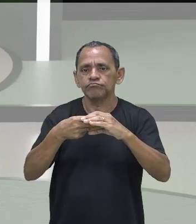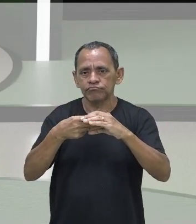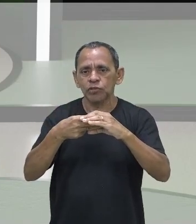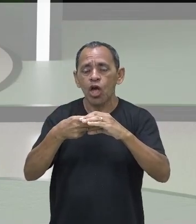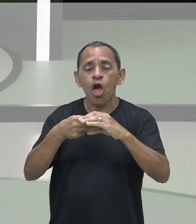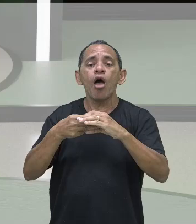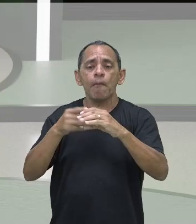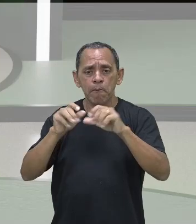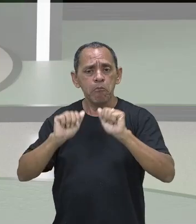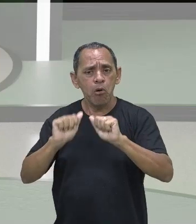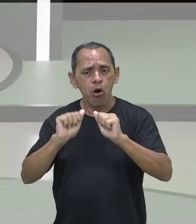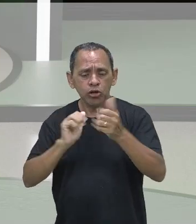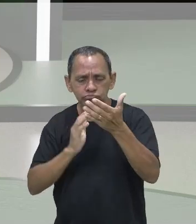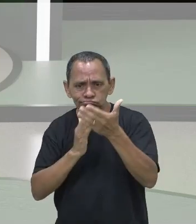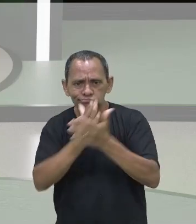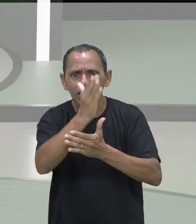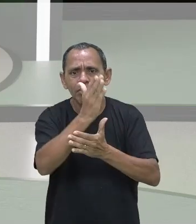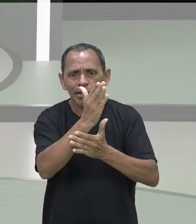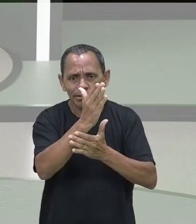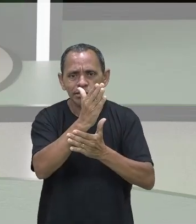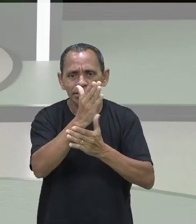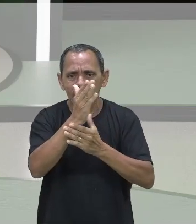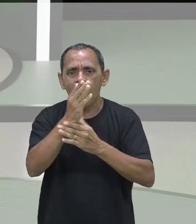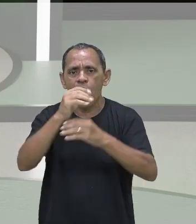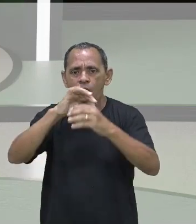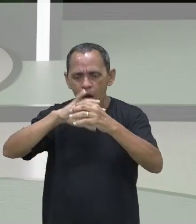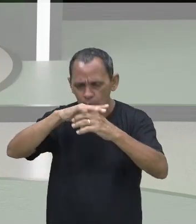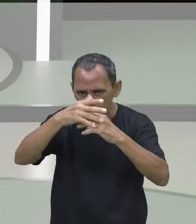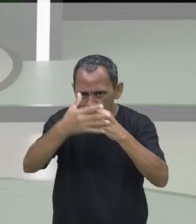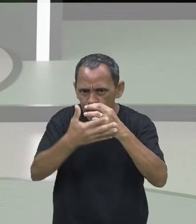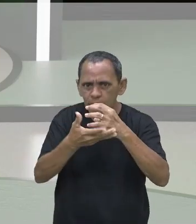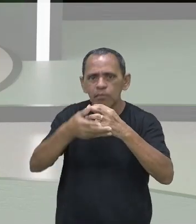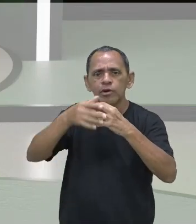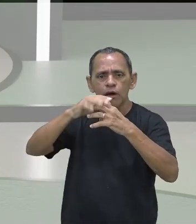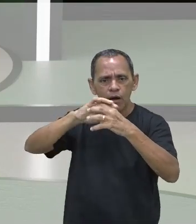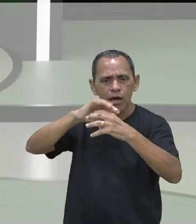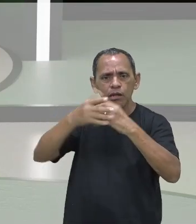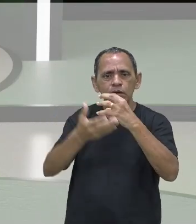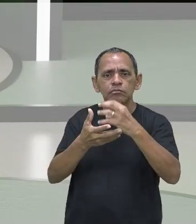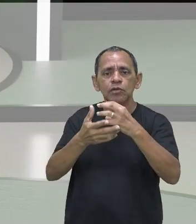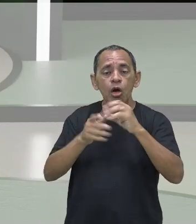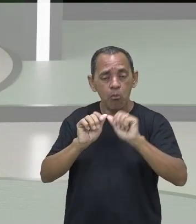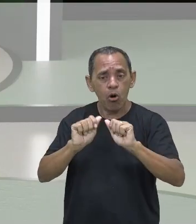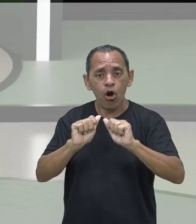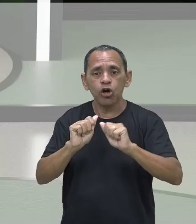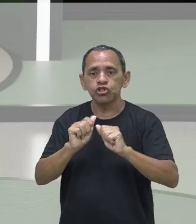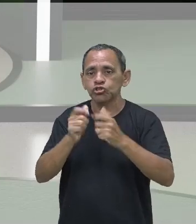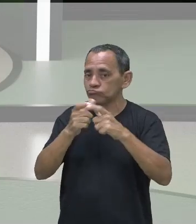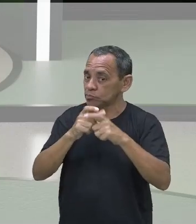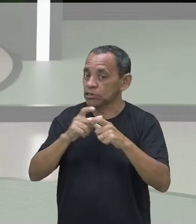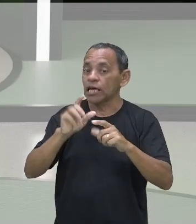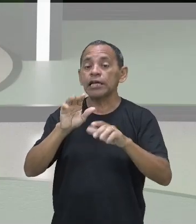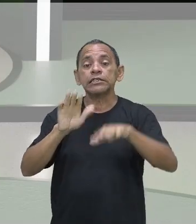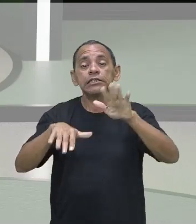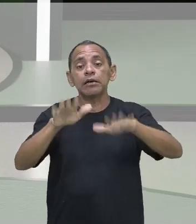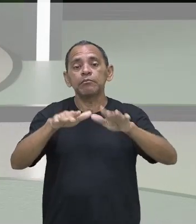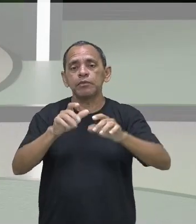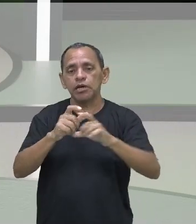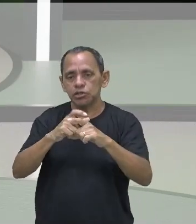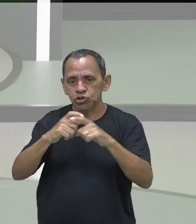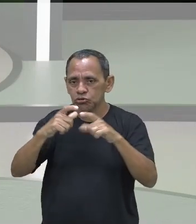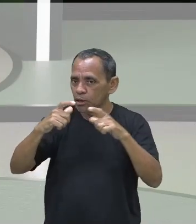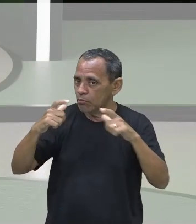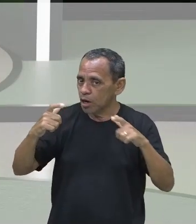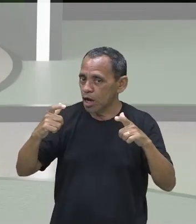ultrapassar essa membrana plasmática, se assim elas tiverem tamanho e elas tiverem também características